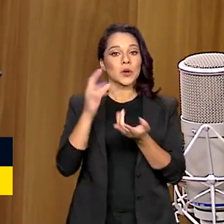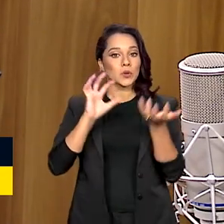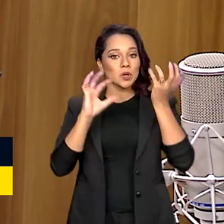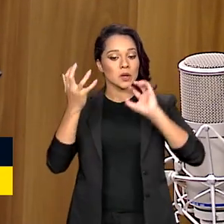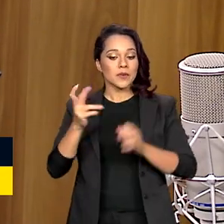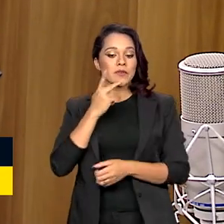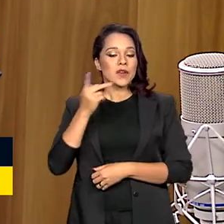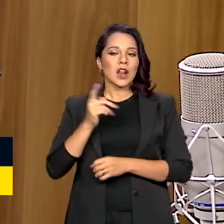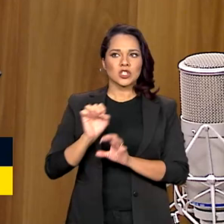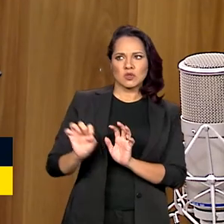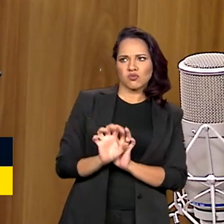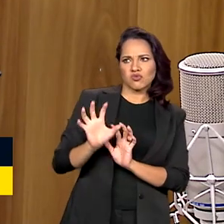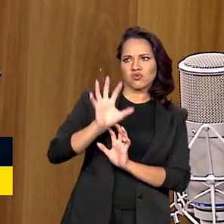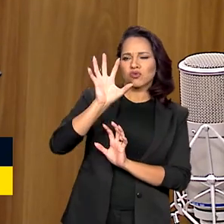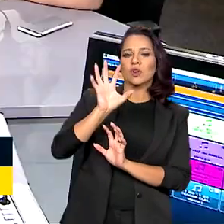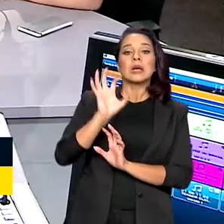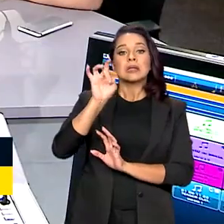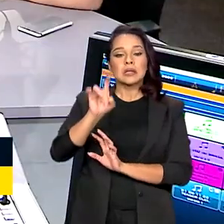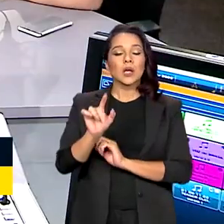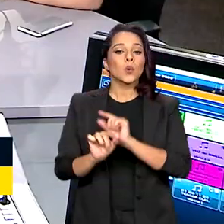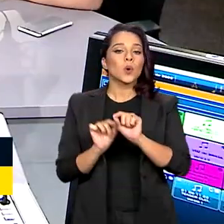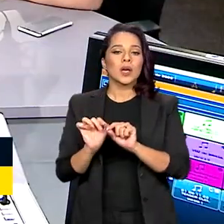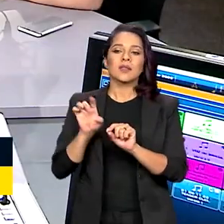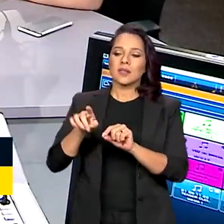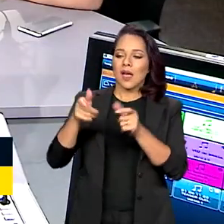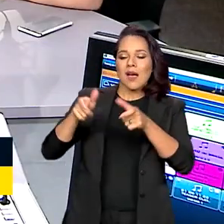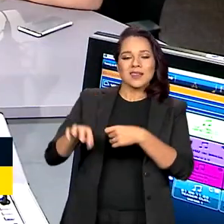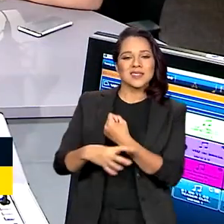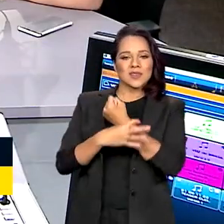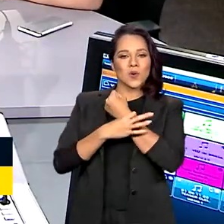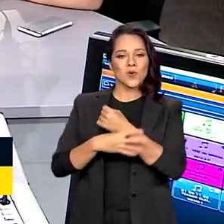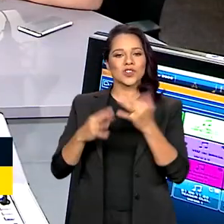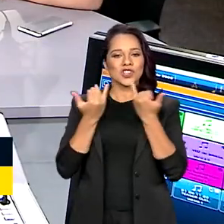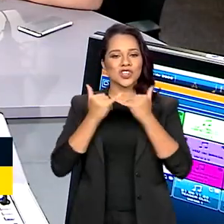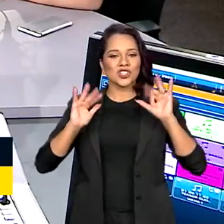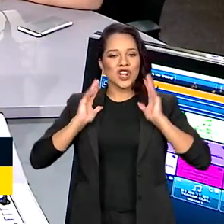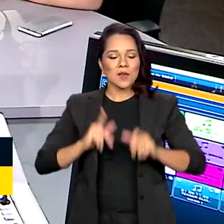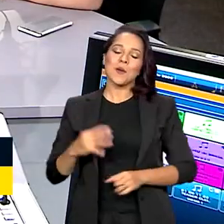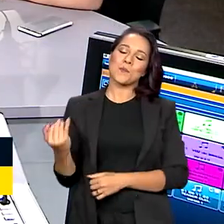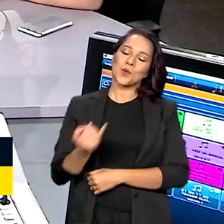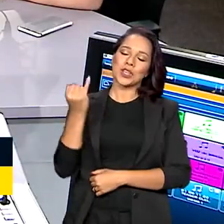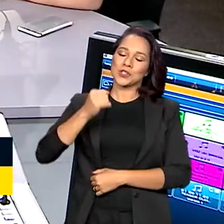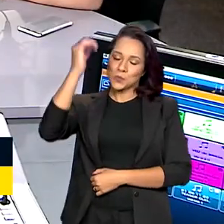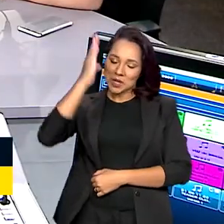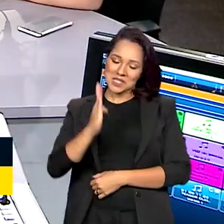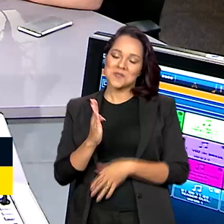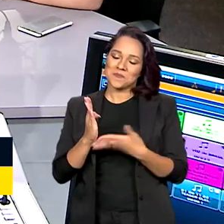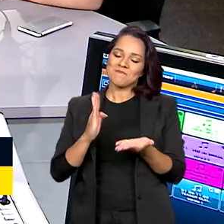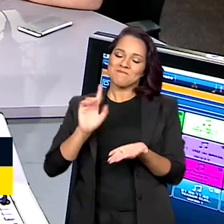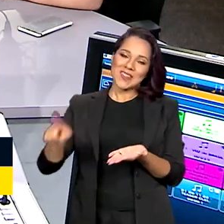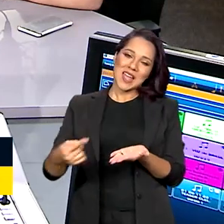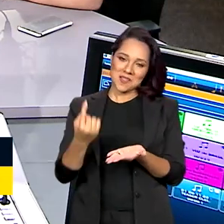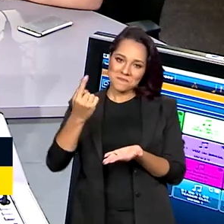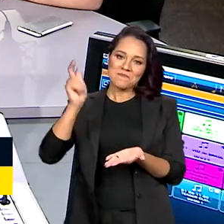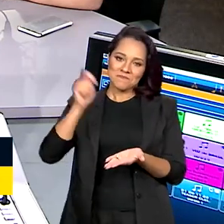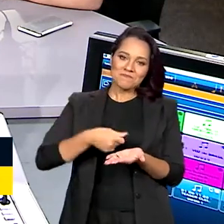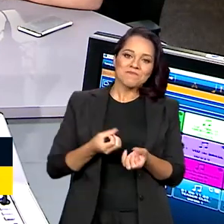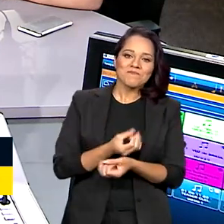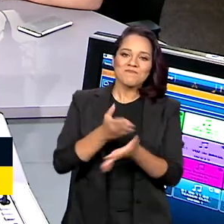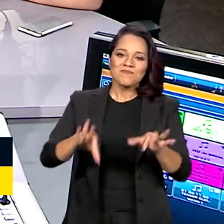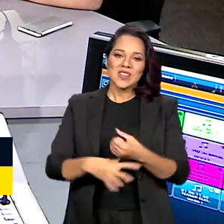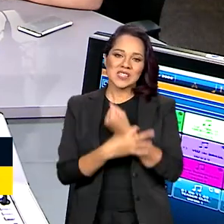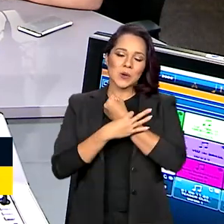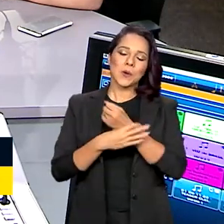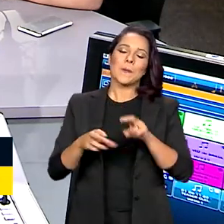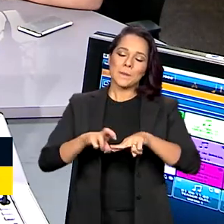quando você fala de emissões, você ter um fornecedor seguro de energia limpa é bastante importante. E o Brasil provavelmente será esse fornecedor seguro, e